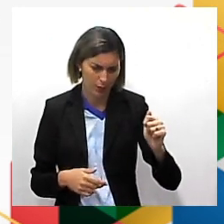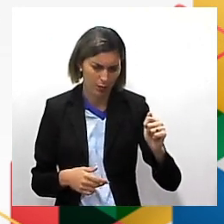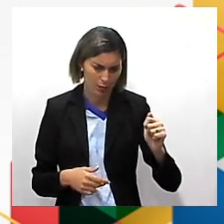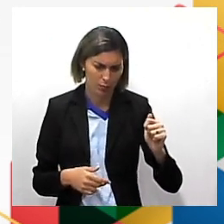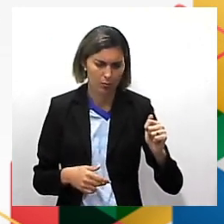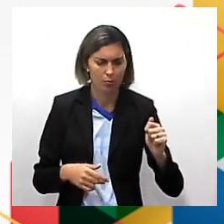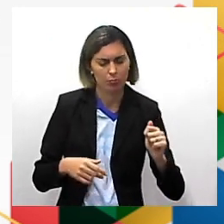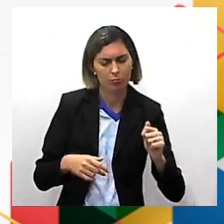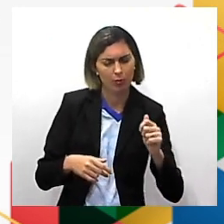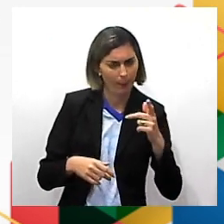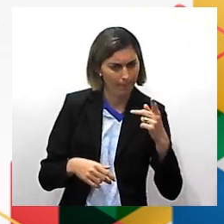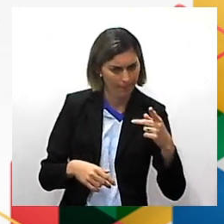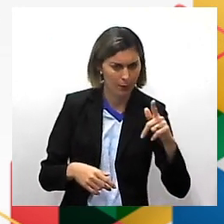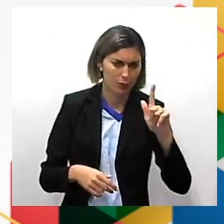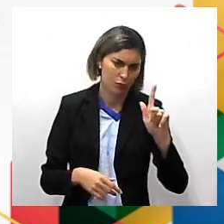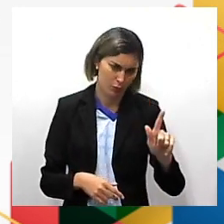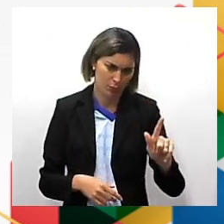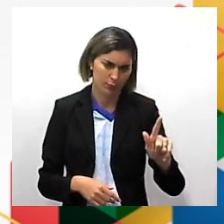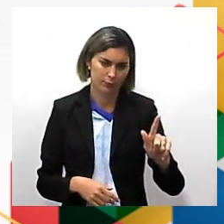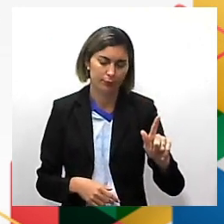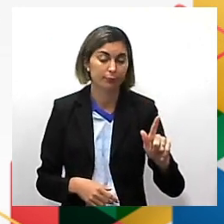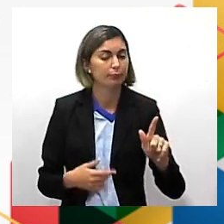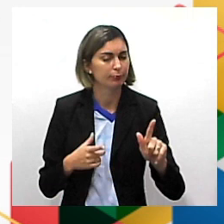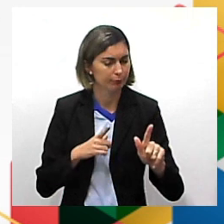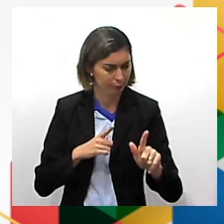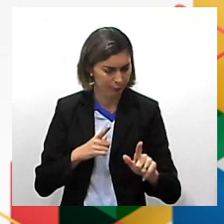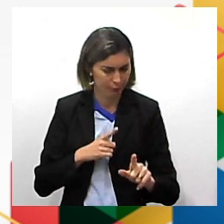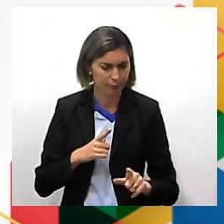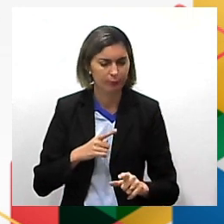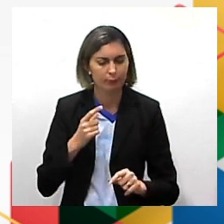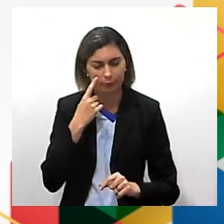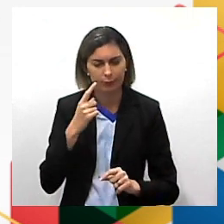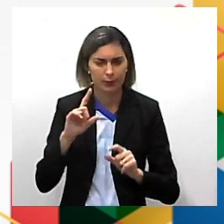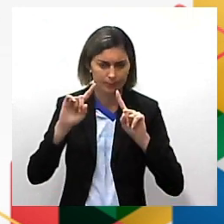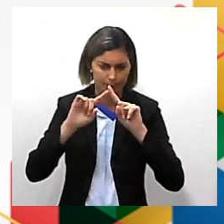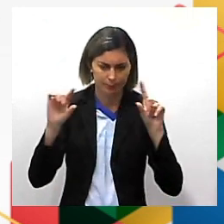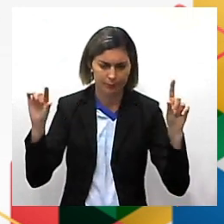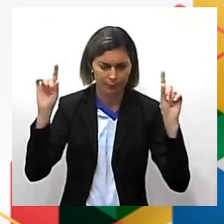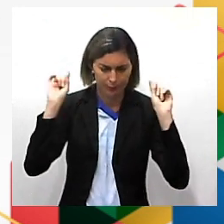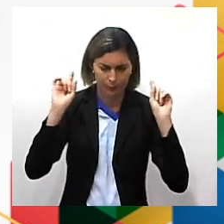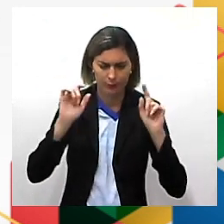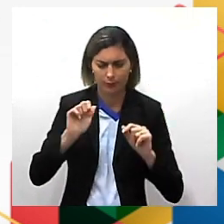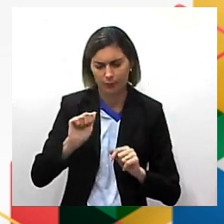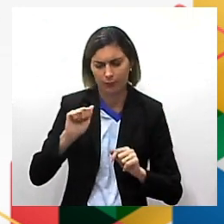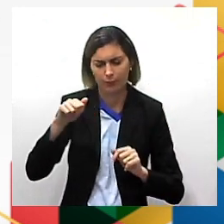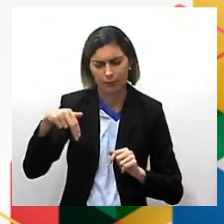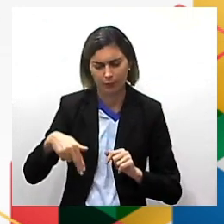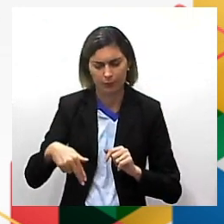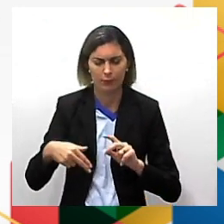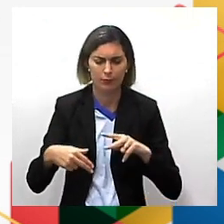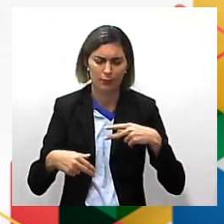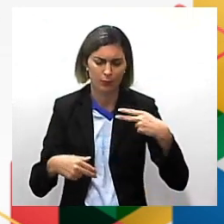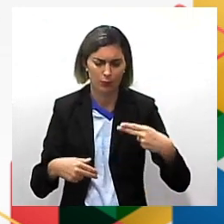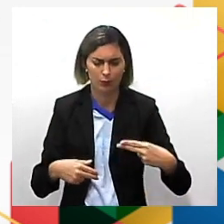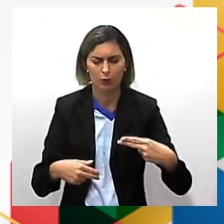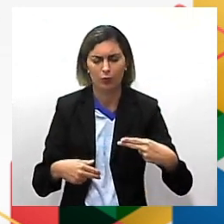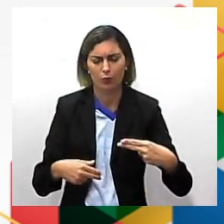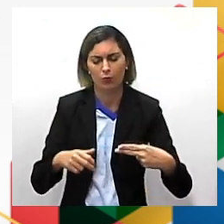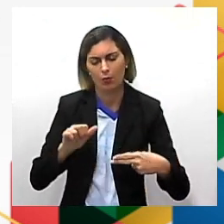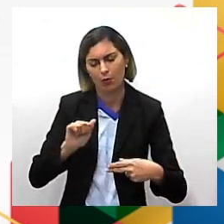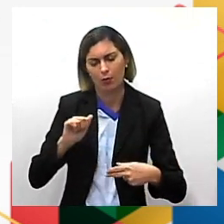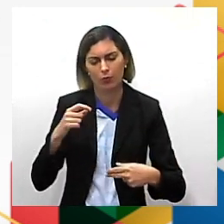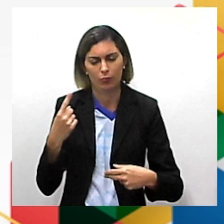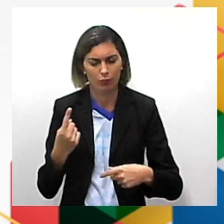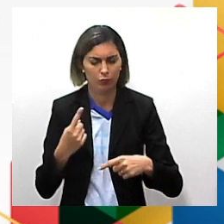progressão geométrica, eu terei o seguinte, olha, o termo geral será dado por